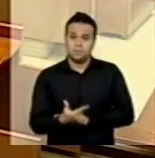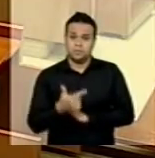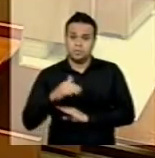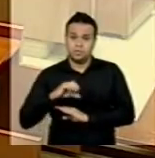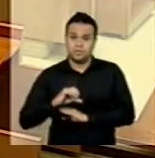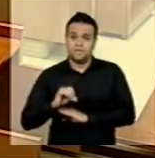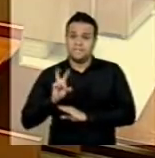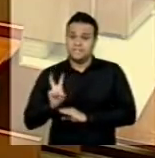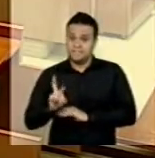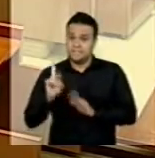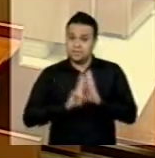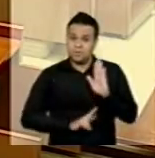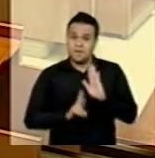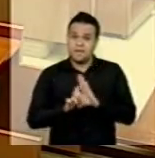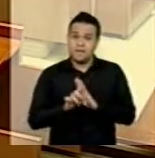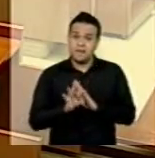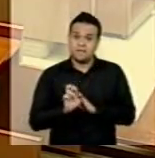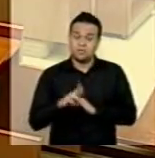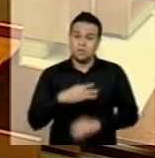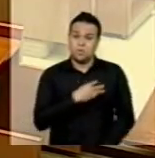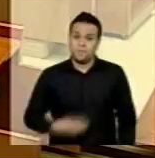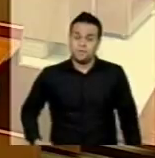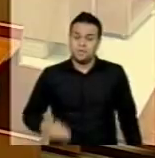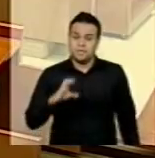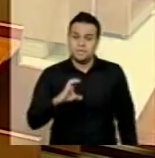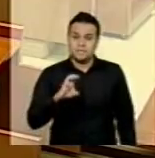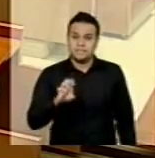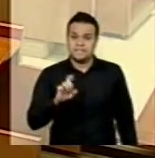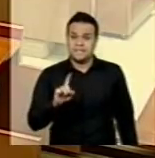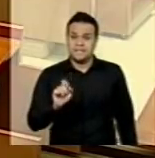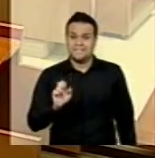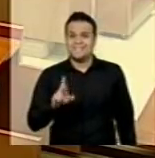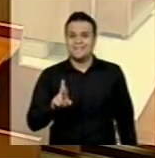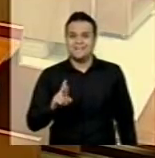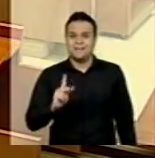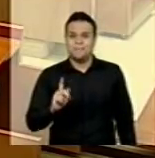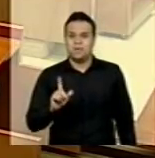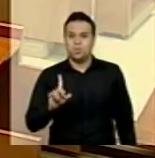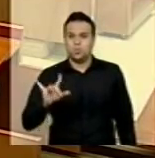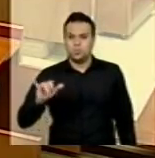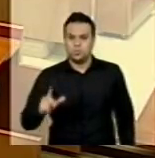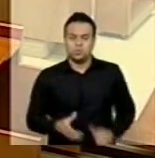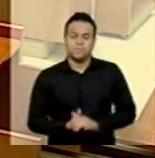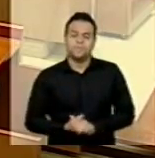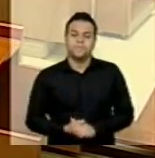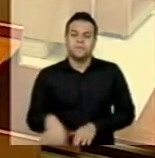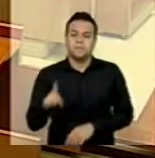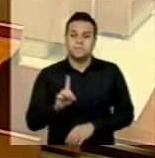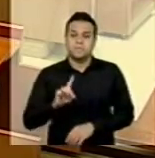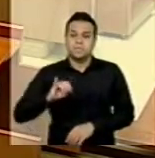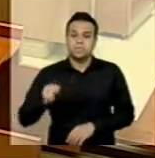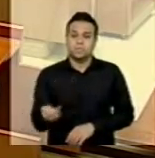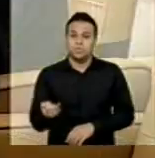3.395, relatou o ministro César Peluso, acordo publicado no DJ de